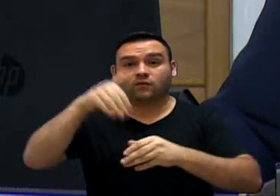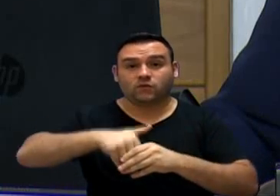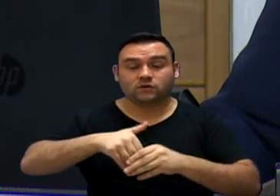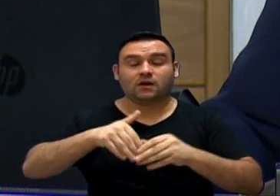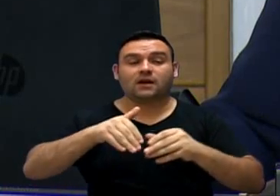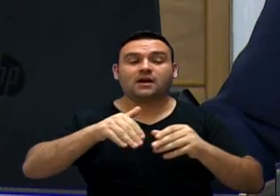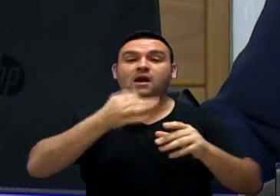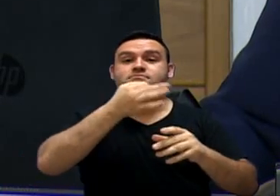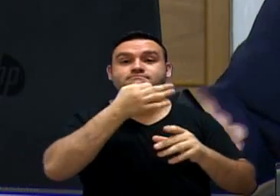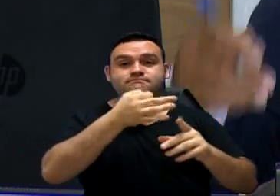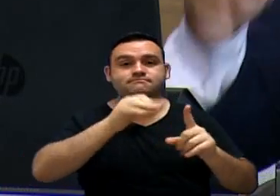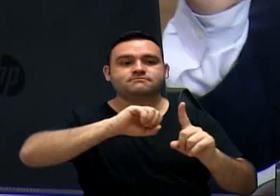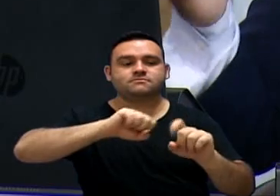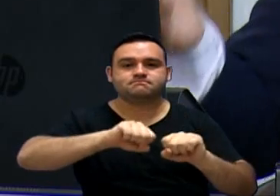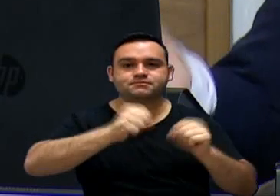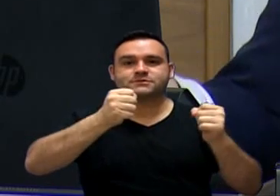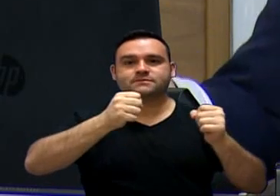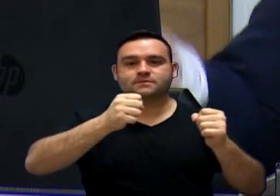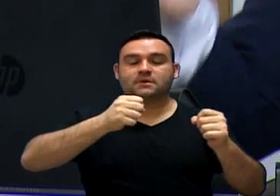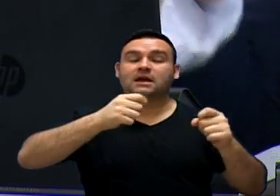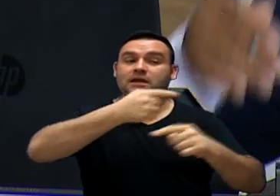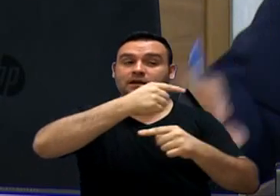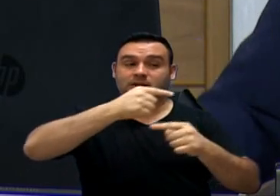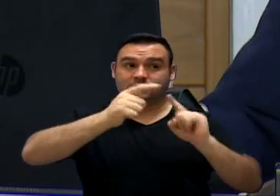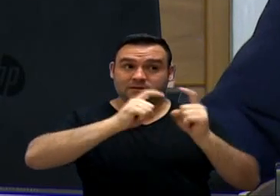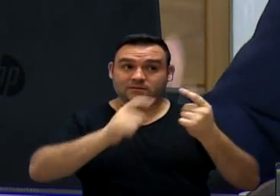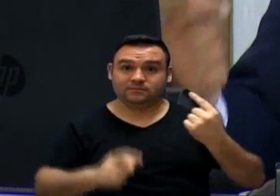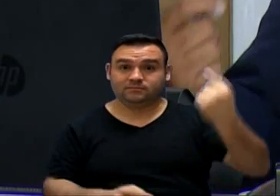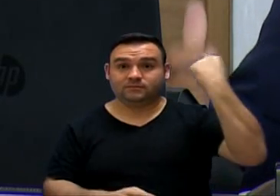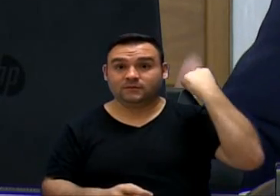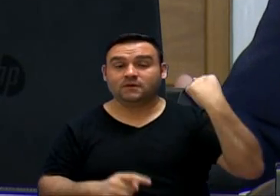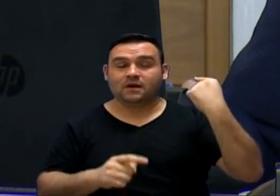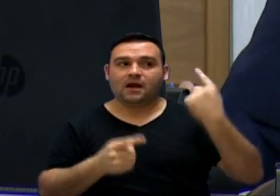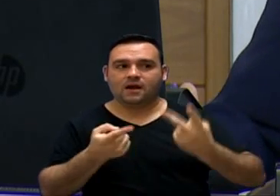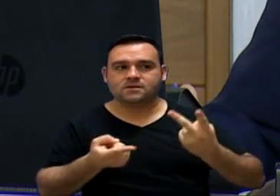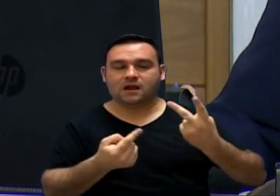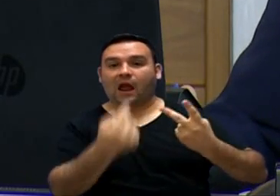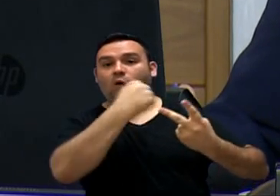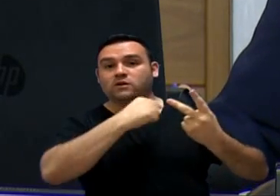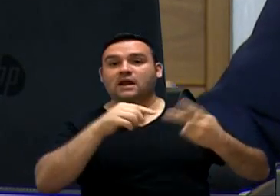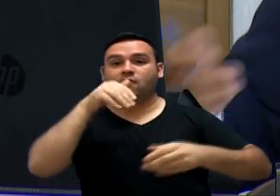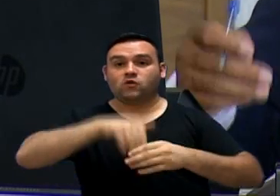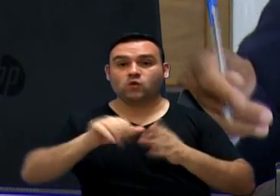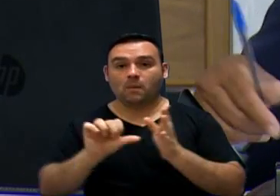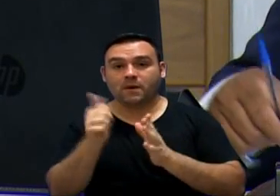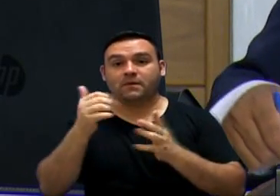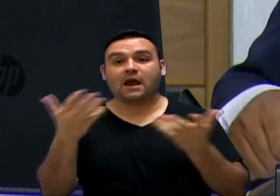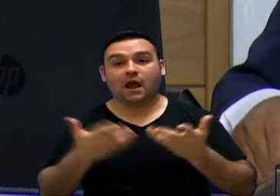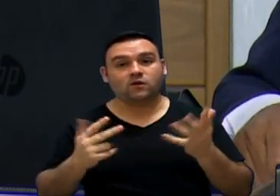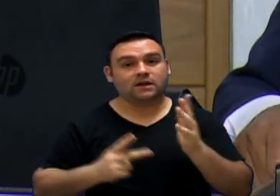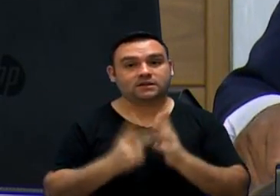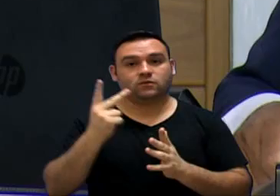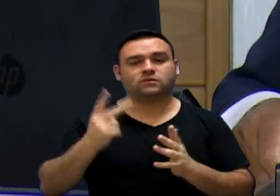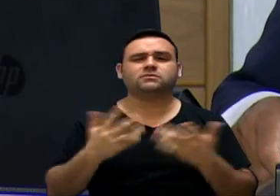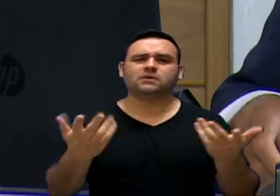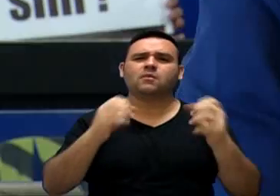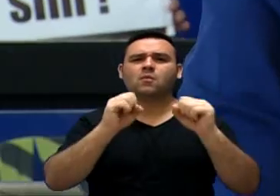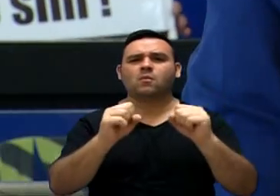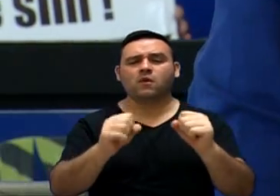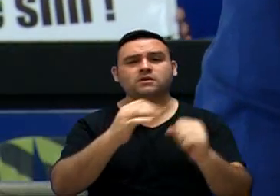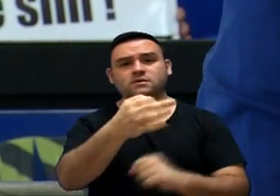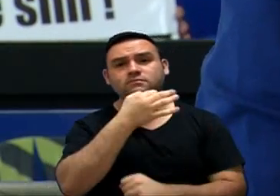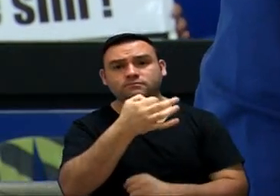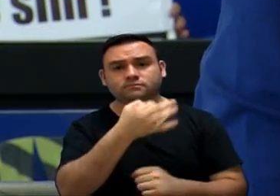a quebra do parecer, né, na outra sessão, daí na última sessão nós votamos em primeira e agora está em segunda. Nós podemos, vereador, quebrar